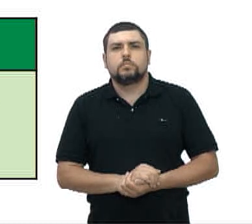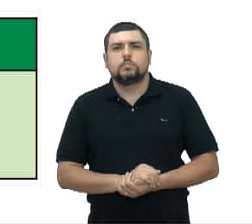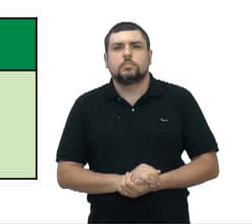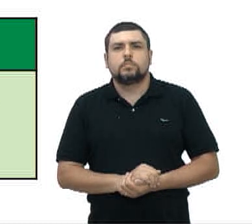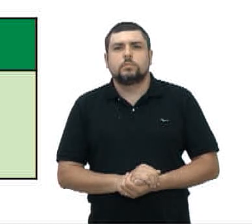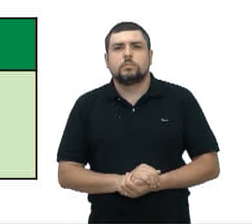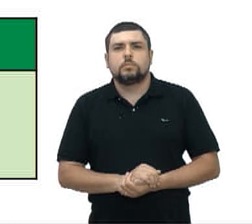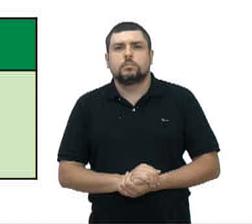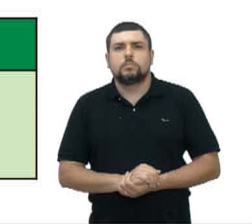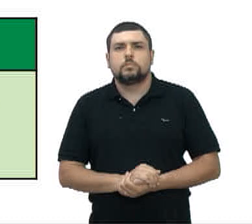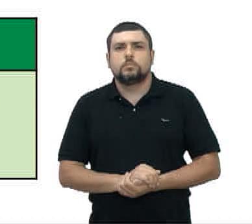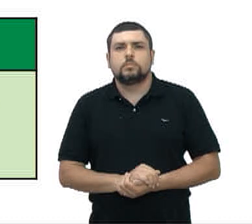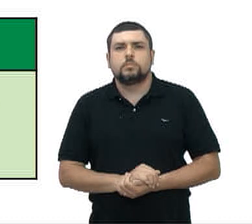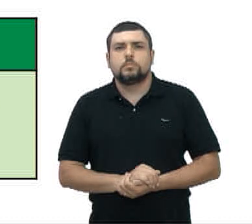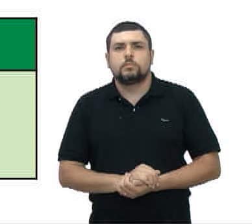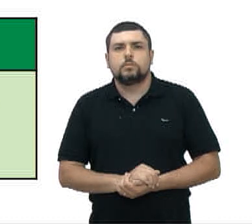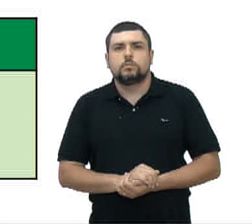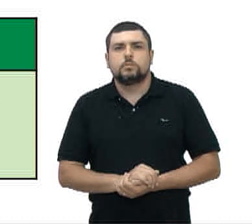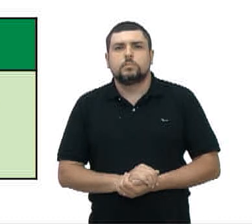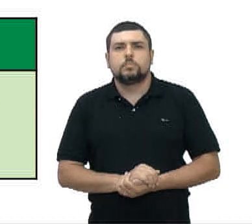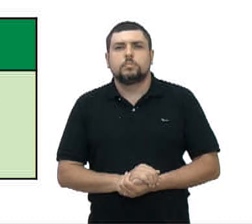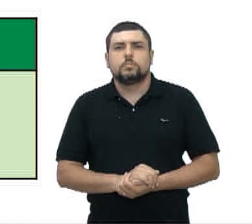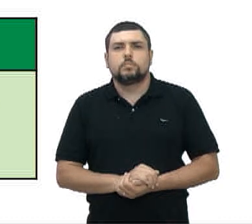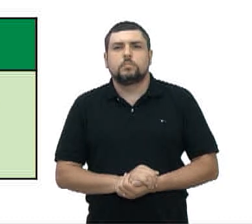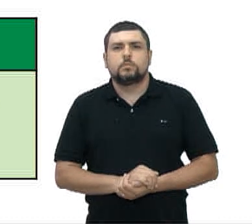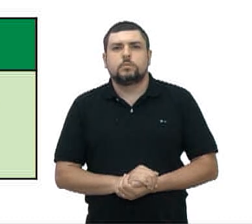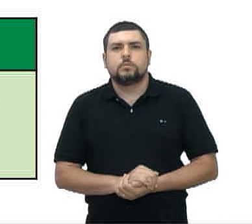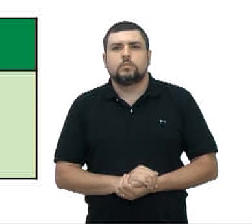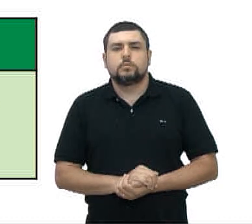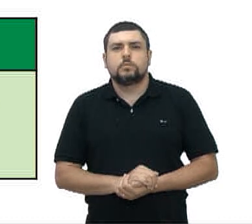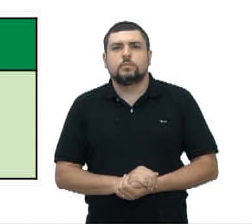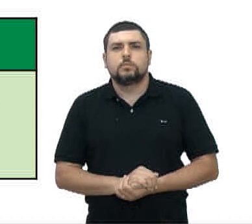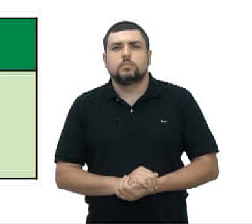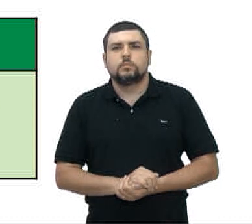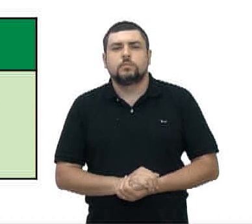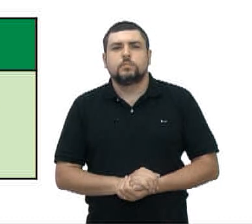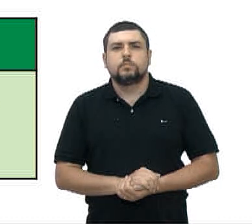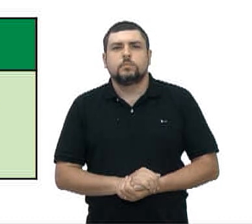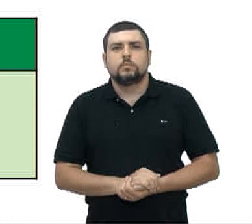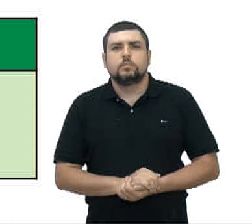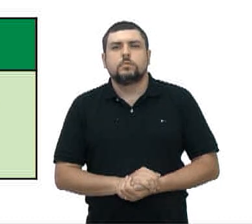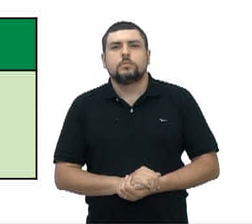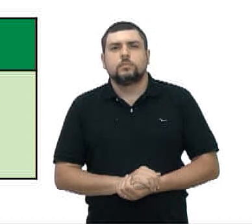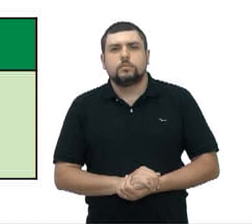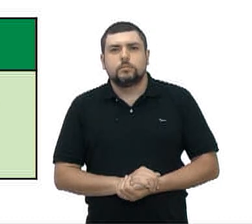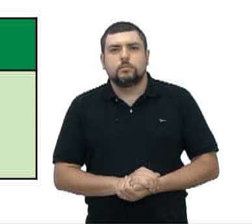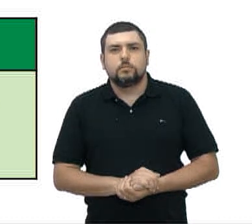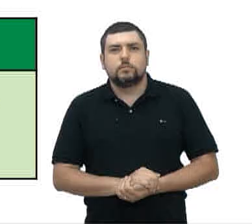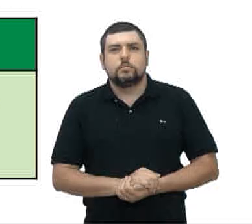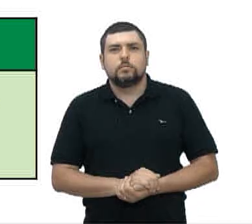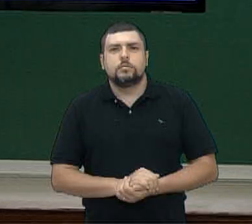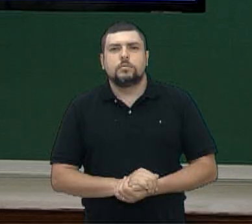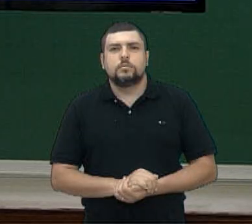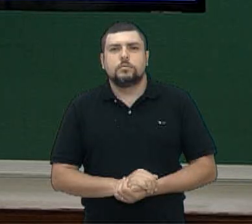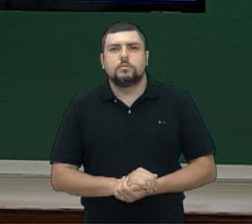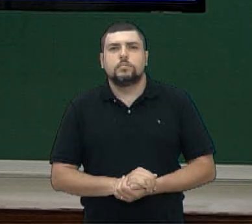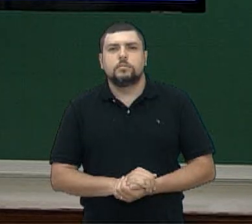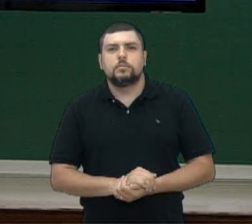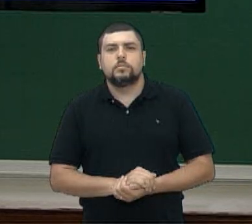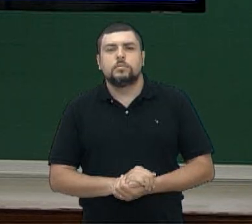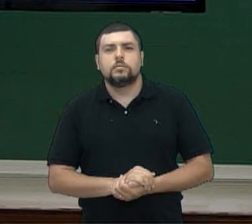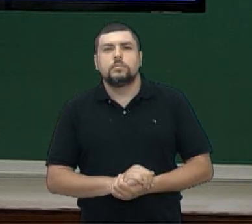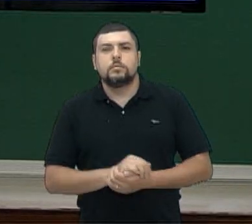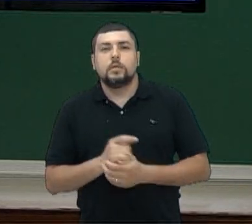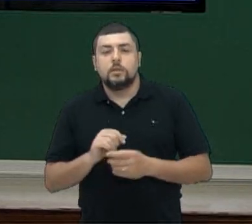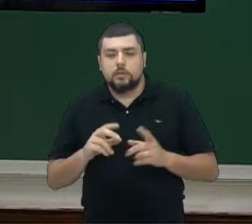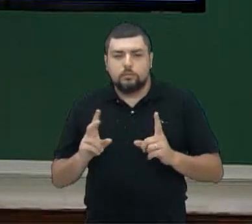$10 bill. Oh, haha, sure. I knew it, liar. Então, olha só. Essa é o